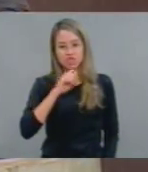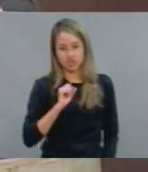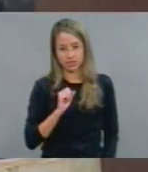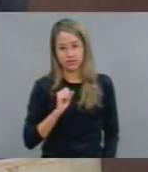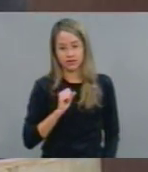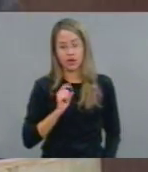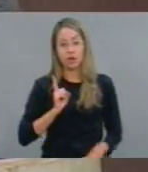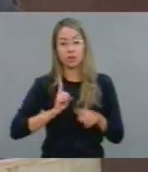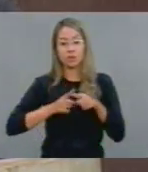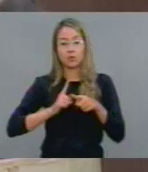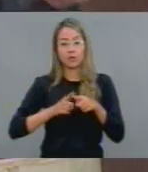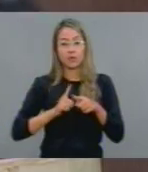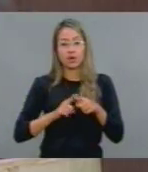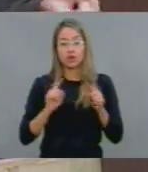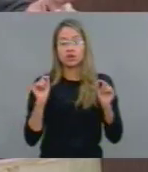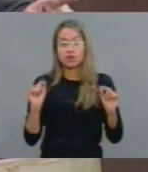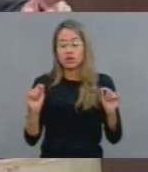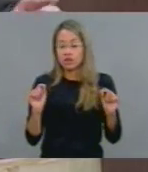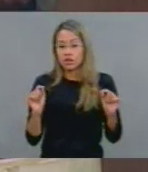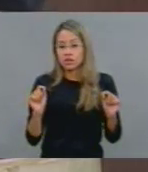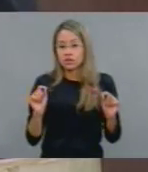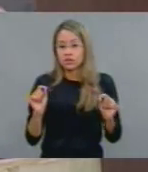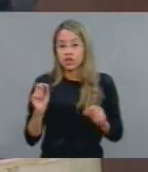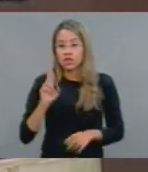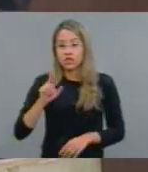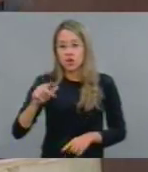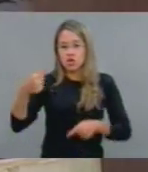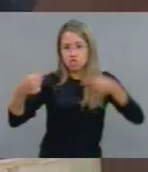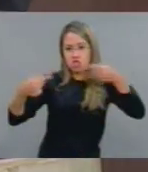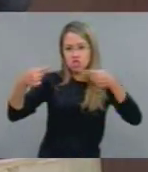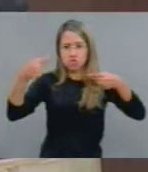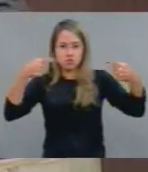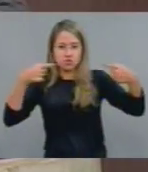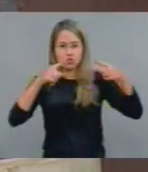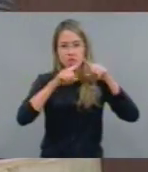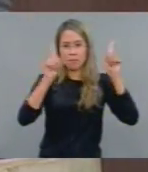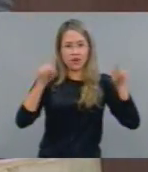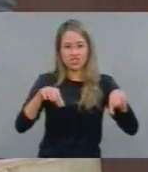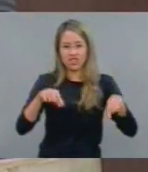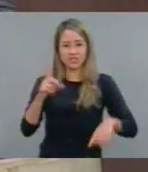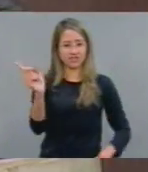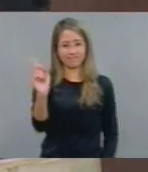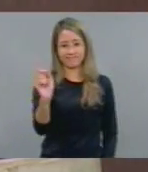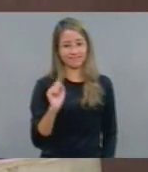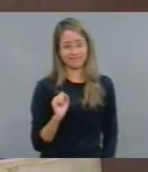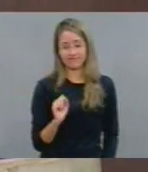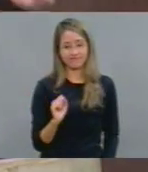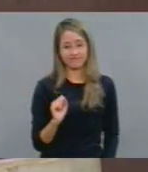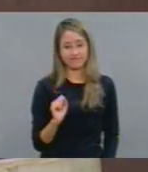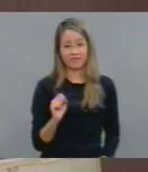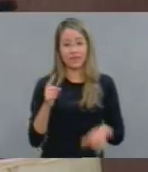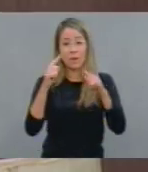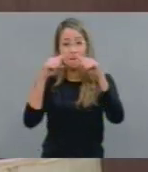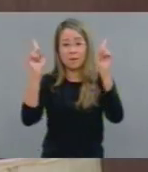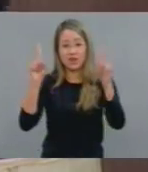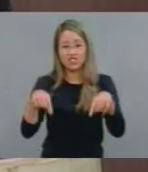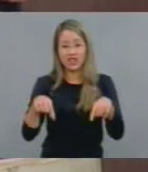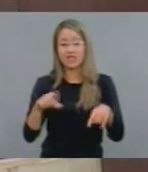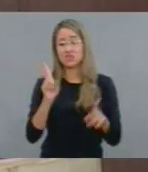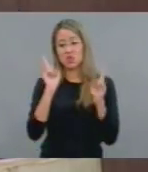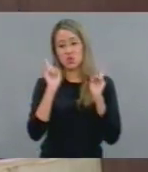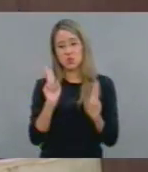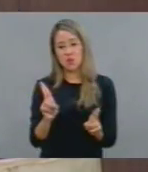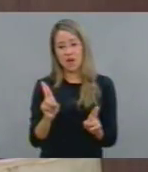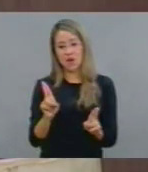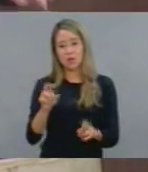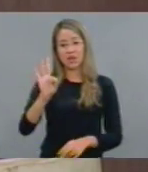porque o que está havendo não é uma disputa de projetos antagônicos. O principal conspirador é